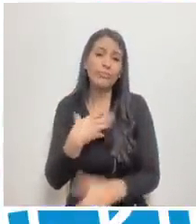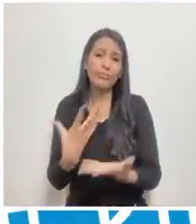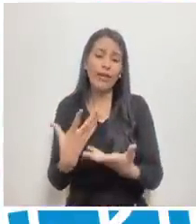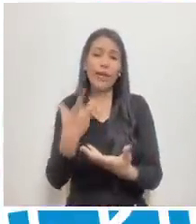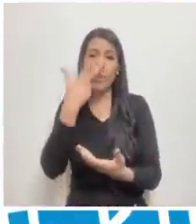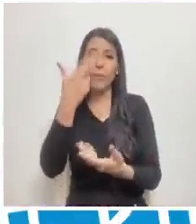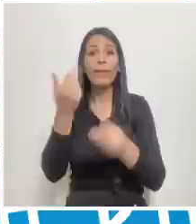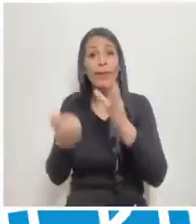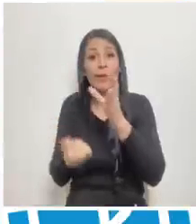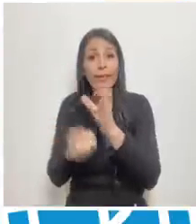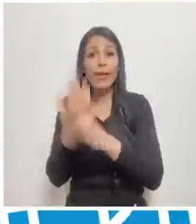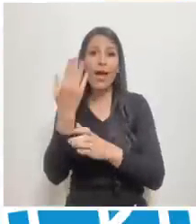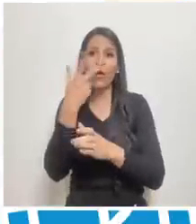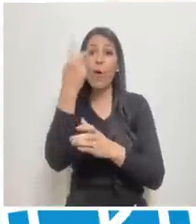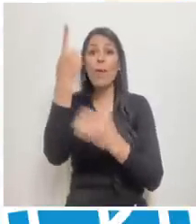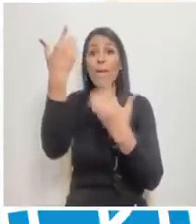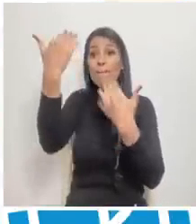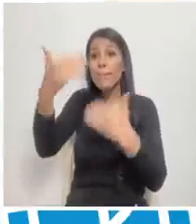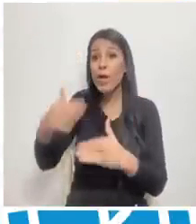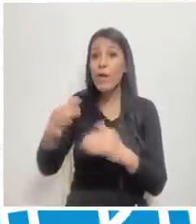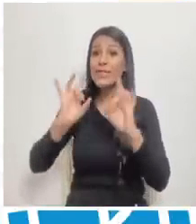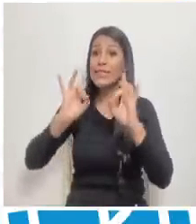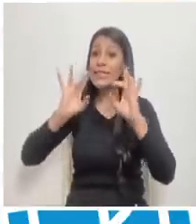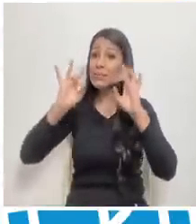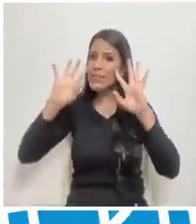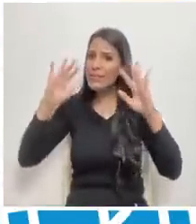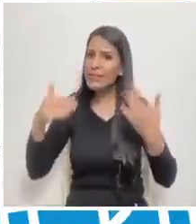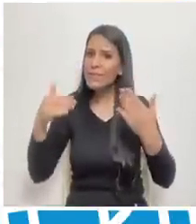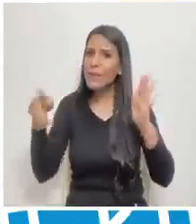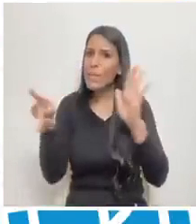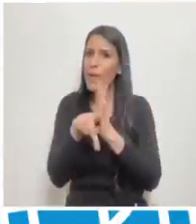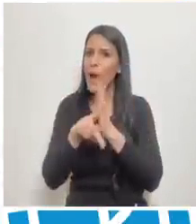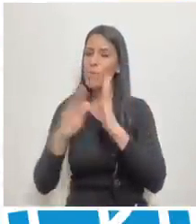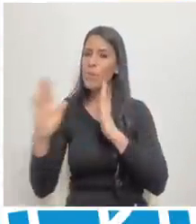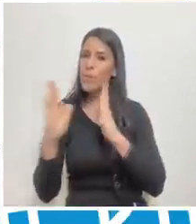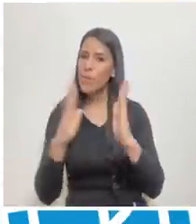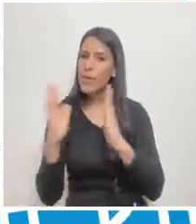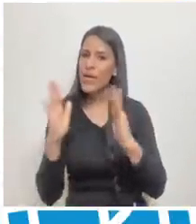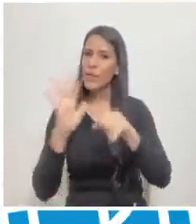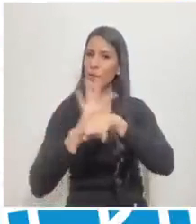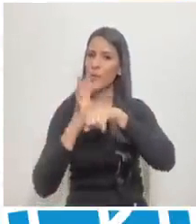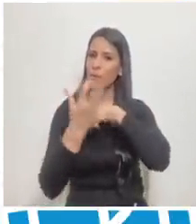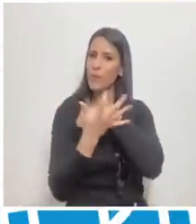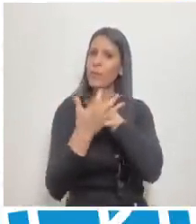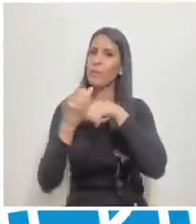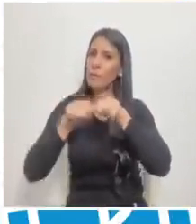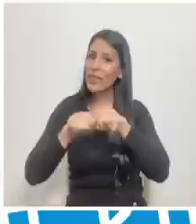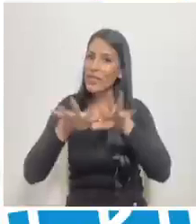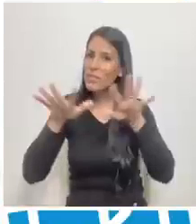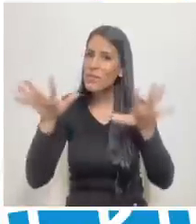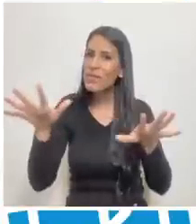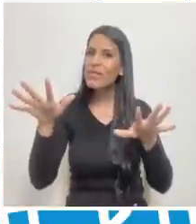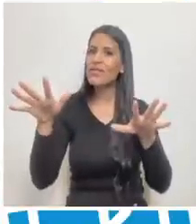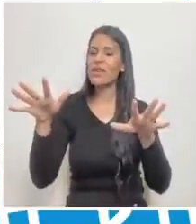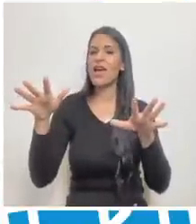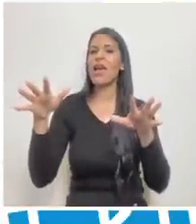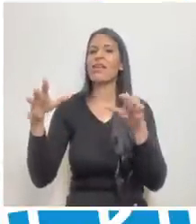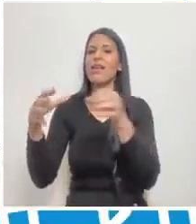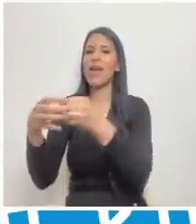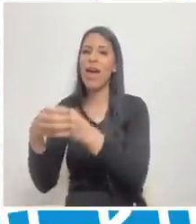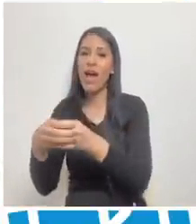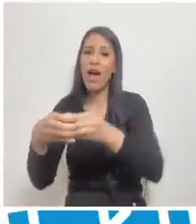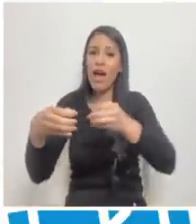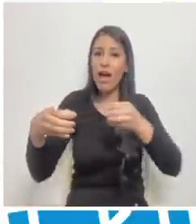excepcional para esse momento de pandemia, amostral, né? Claro que precisa ter um desenho, não só o desenho